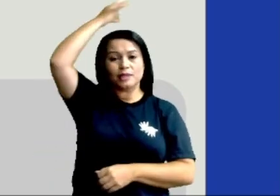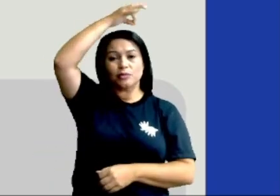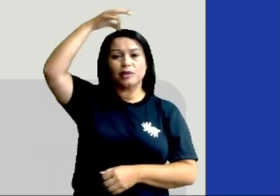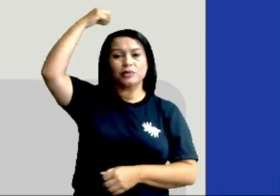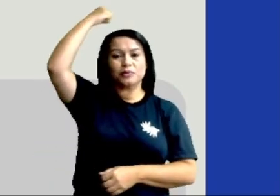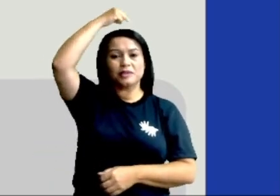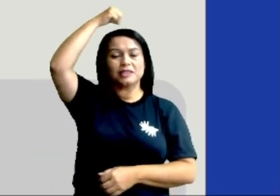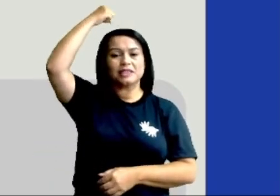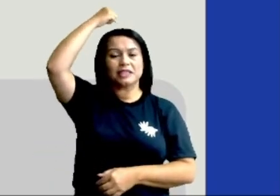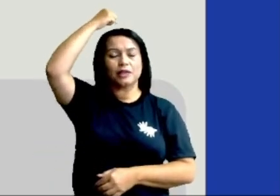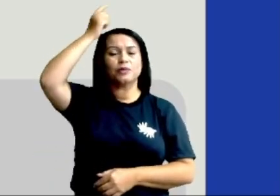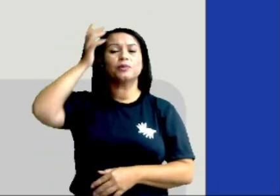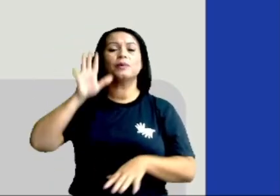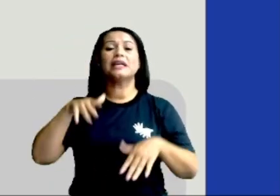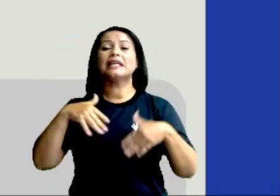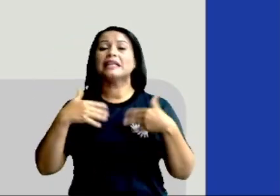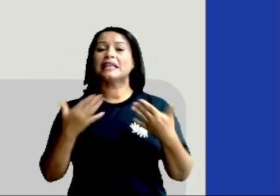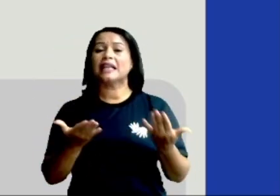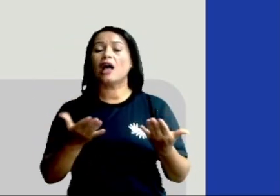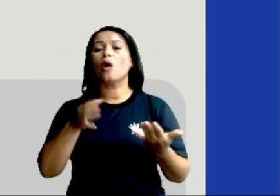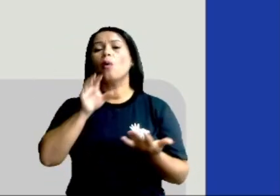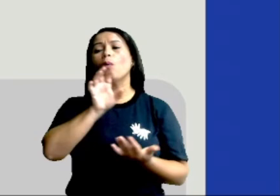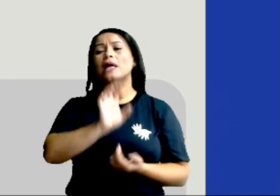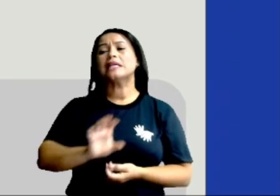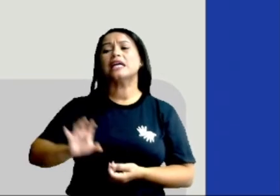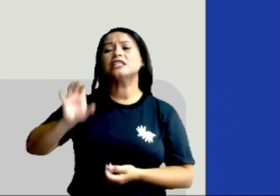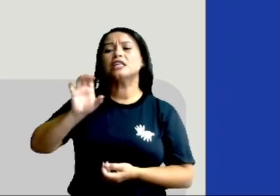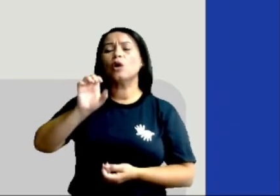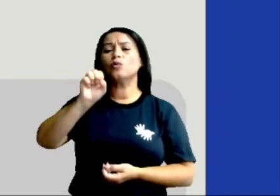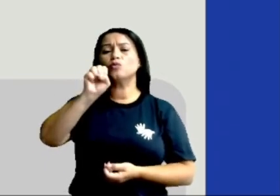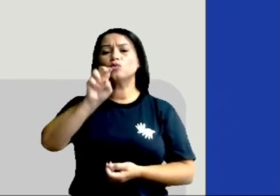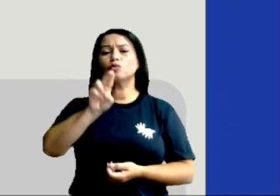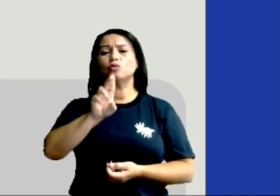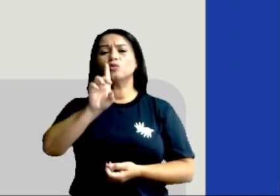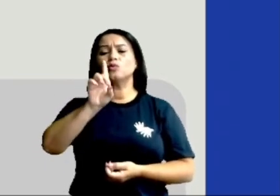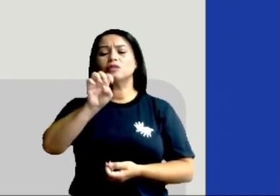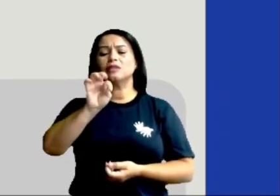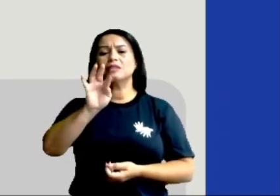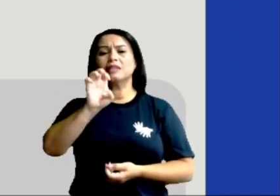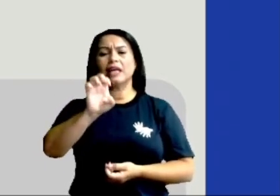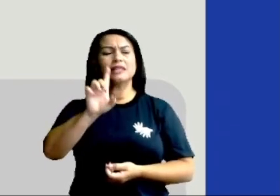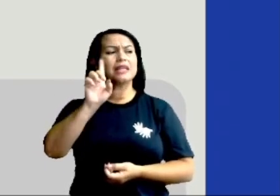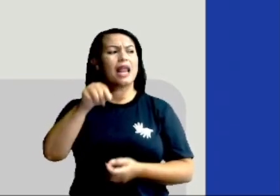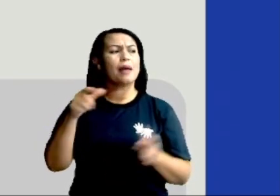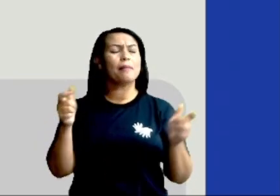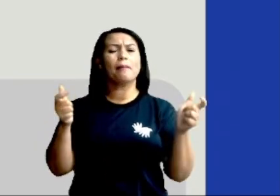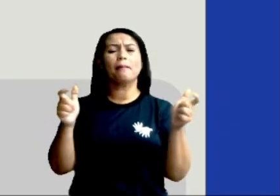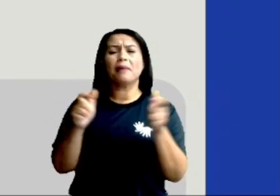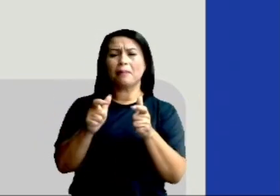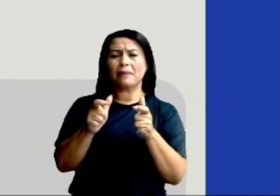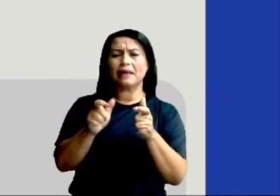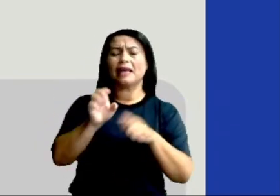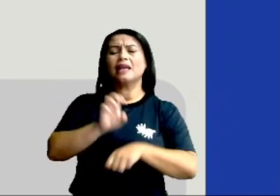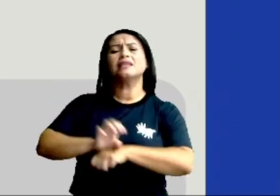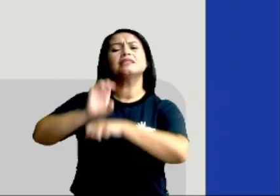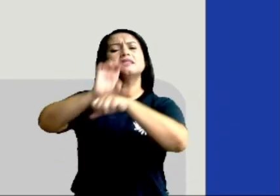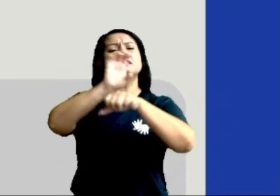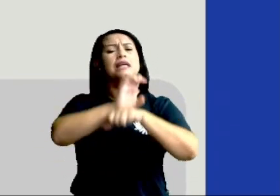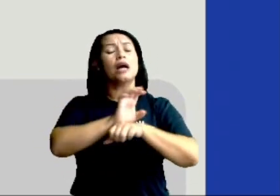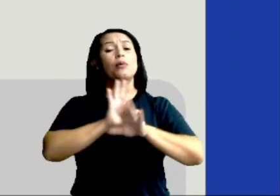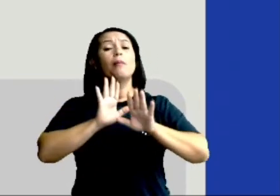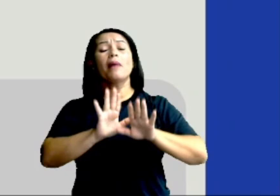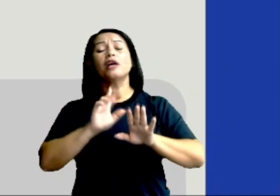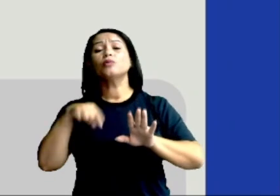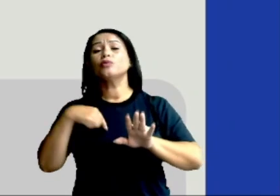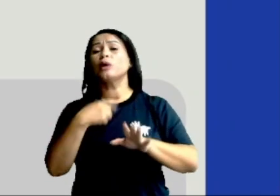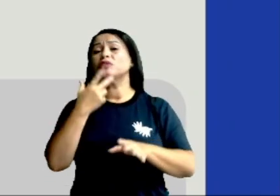Santo. Então, essa região Sudeste, ela é bem pequena no sentido de estados, tá? Mas